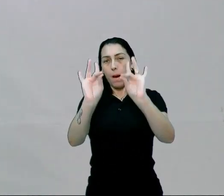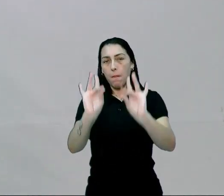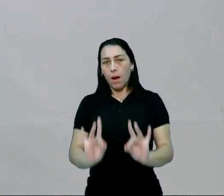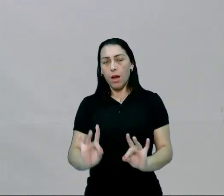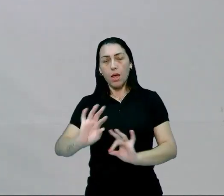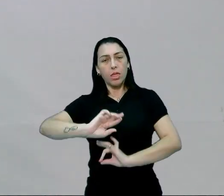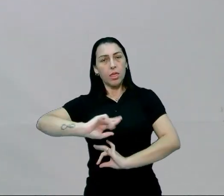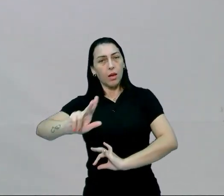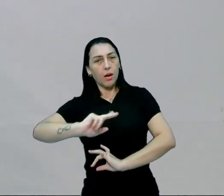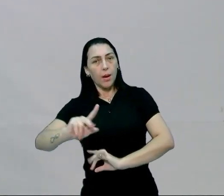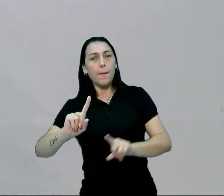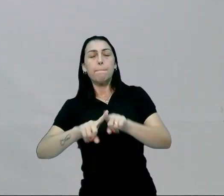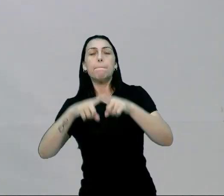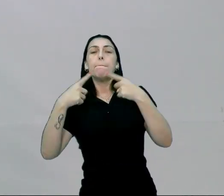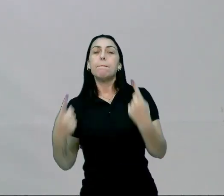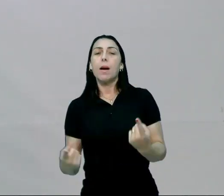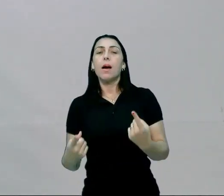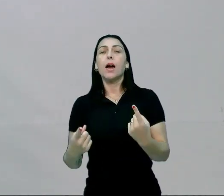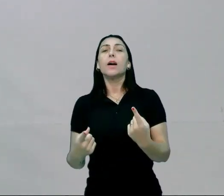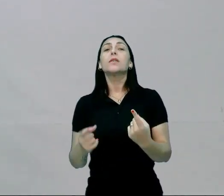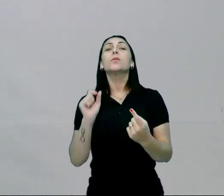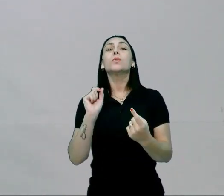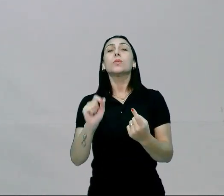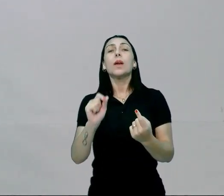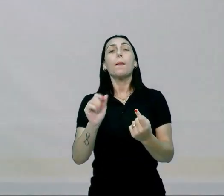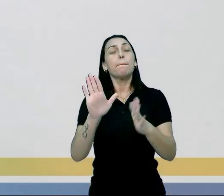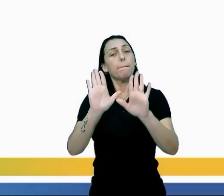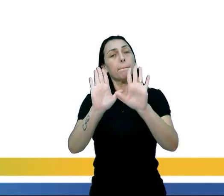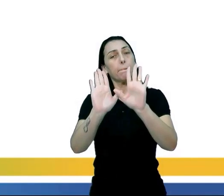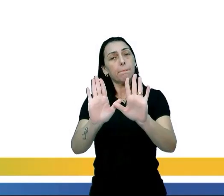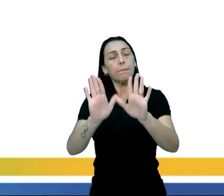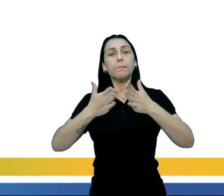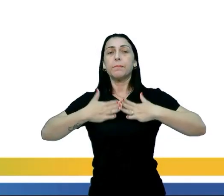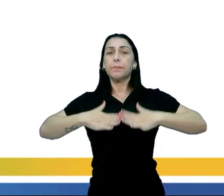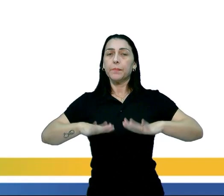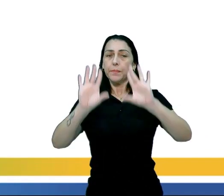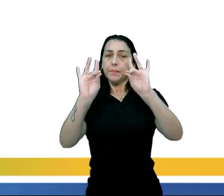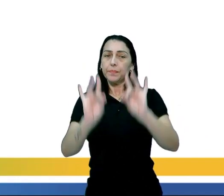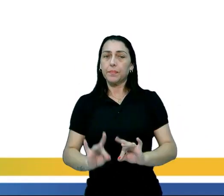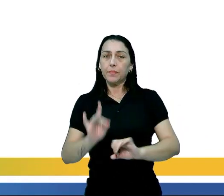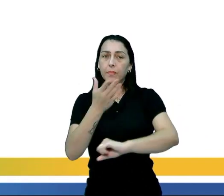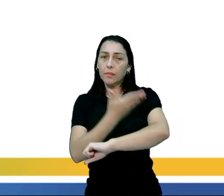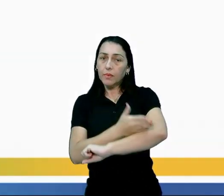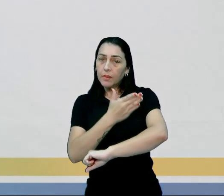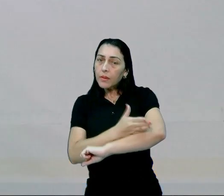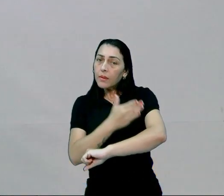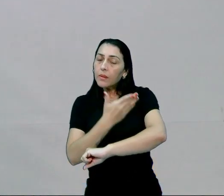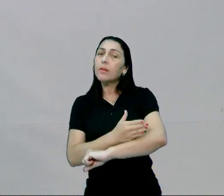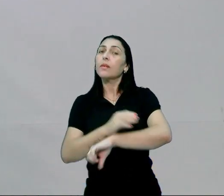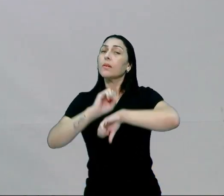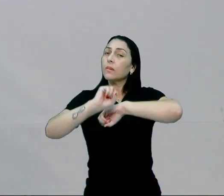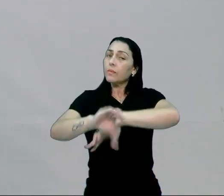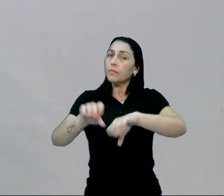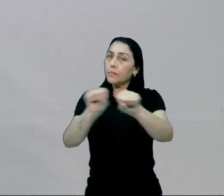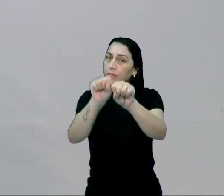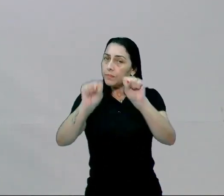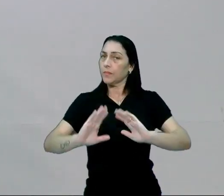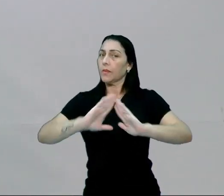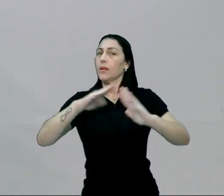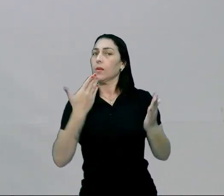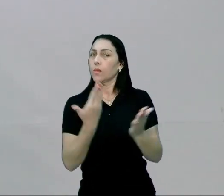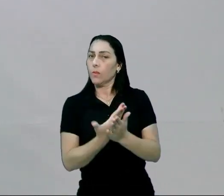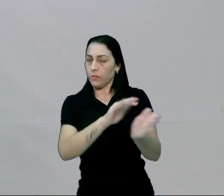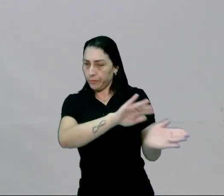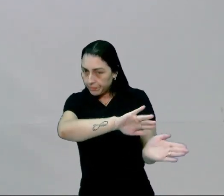é uma questão, mas a gente vai por tipo de arte estripador, vamos por parte. Vamos lá, ó. Praticado nos sistemas de ensino, escola.